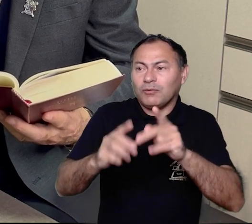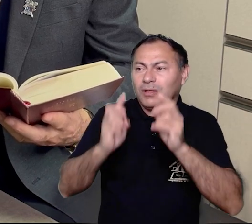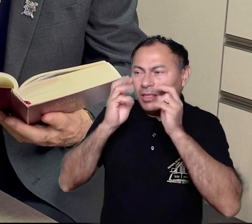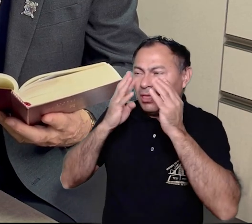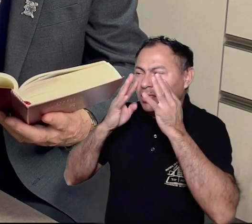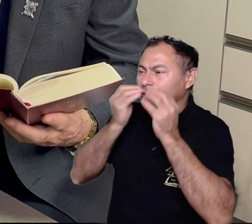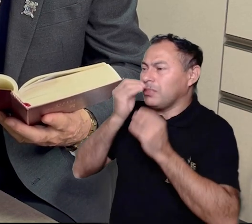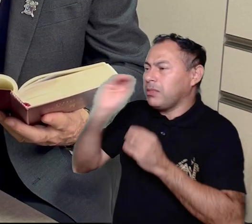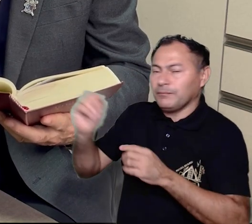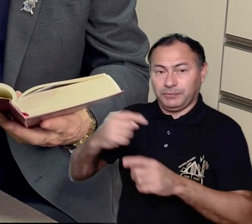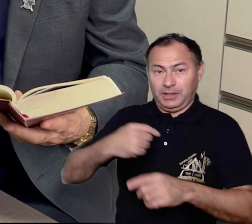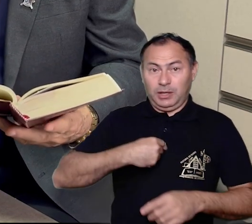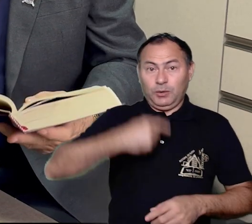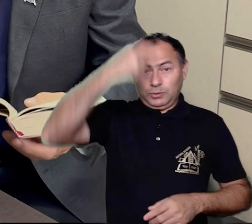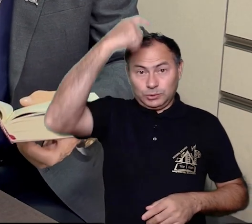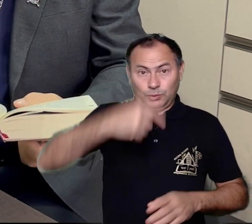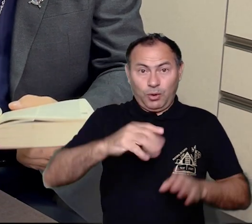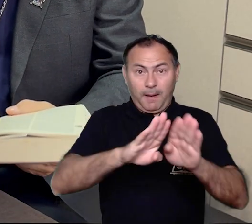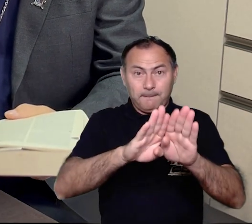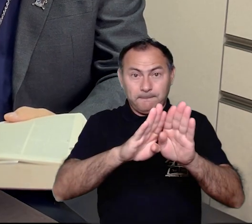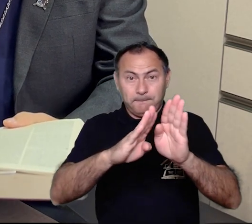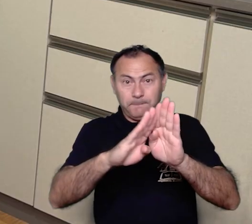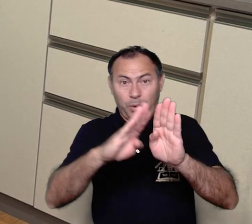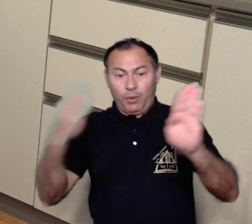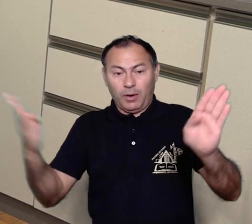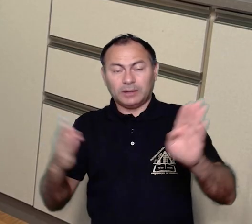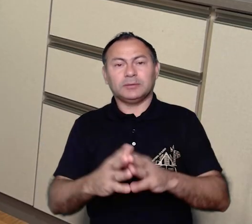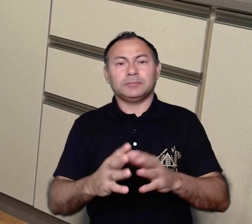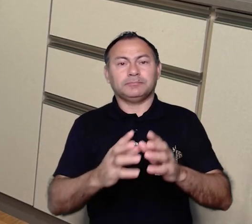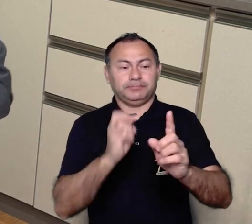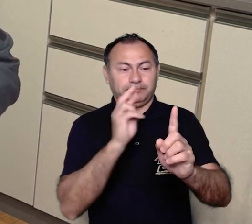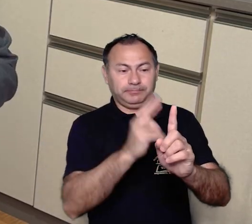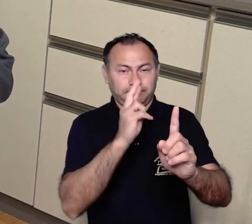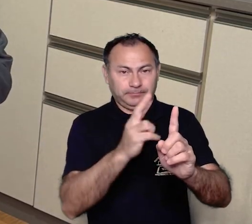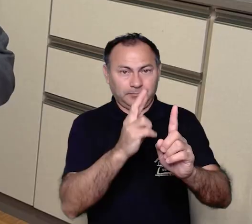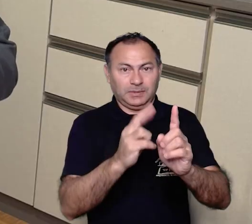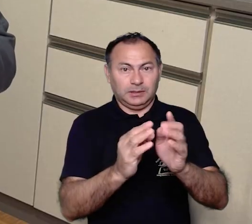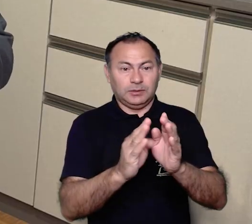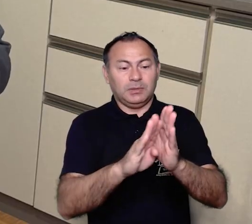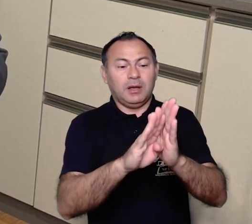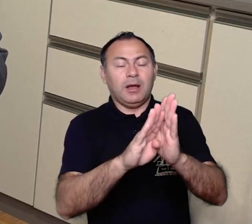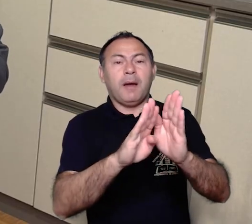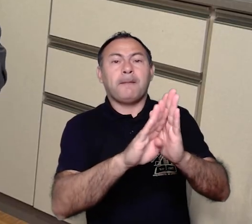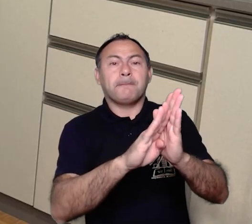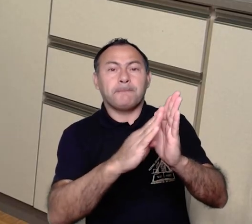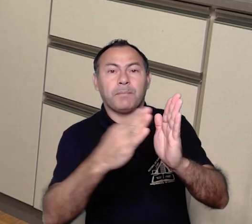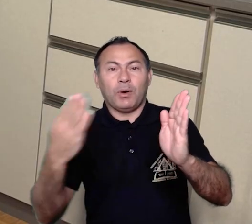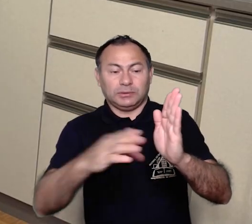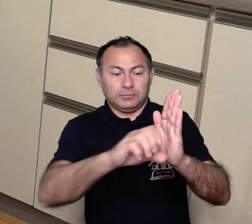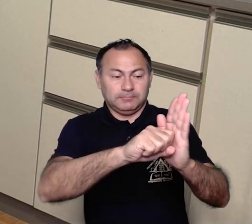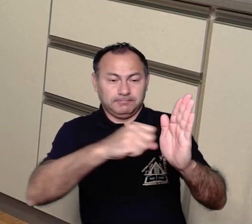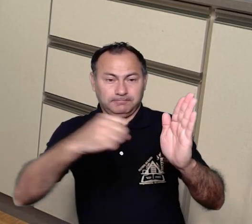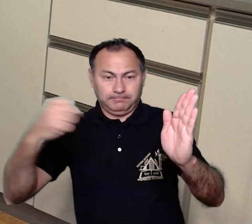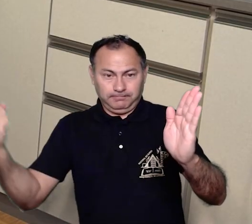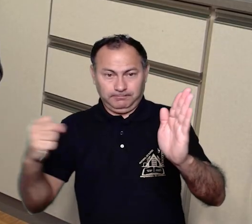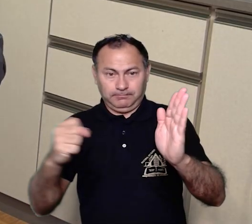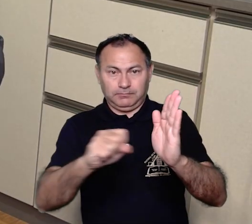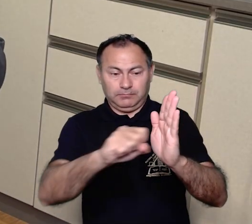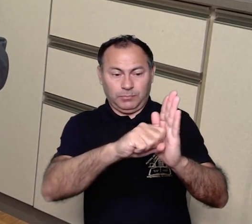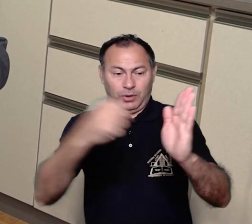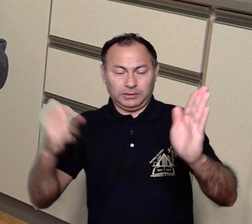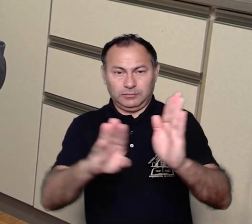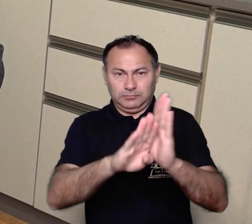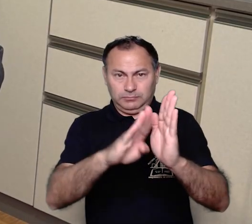os escutam. Eu sou a porta. E é sobre essa referência, sobre a porta, da